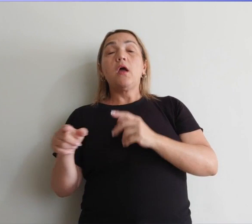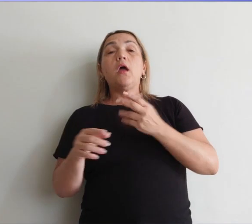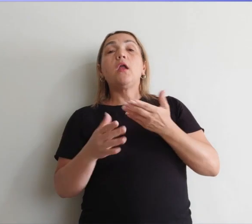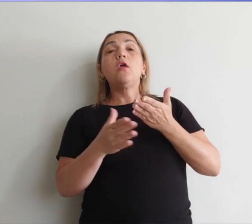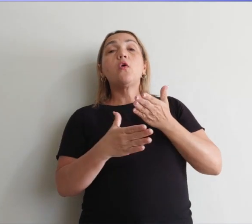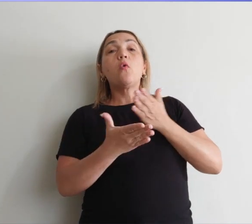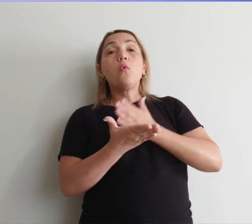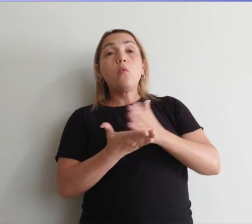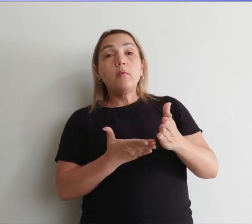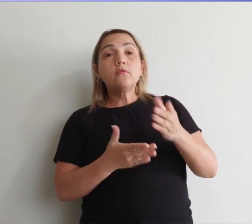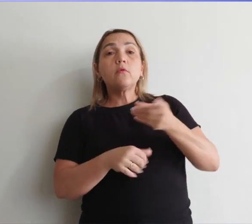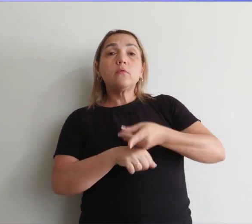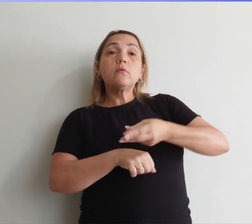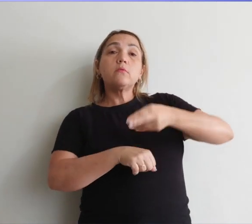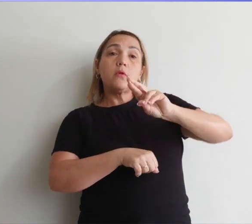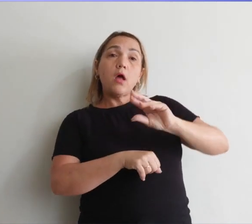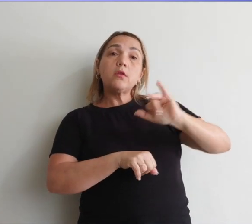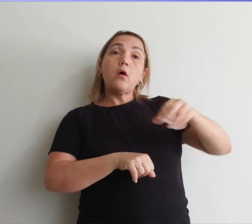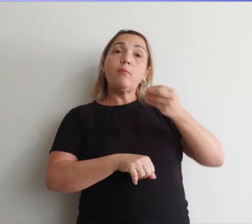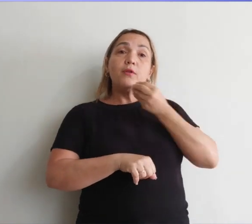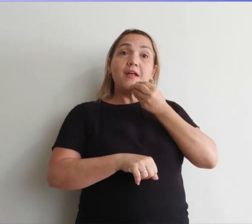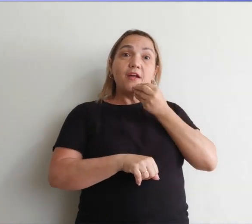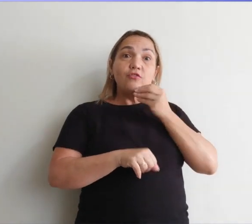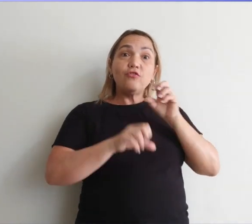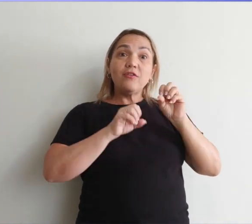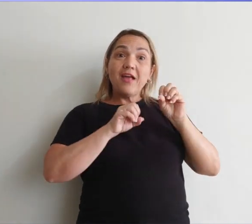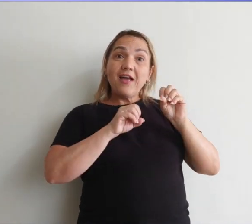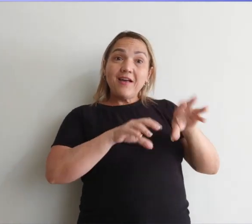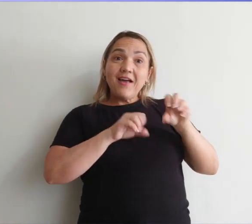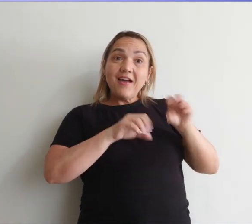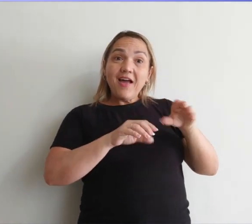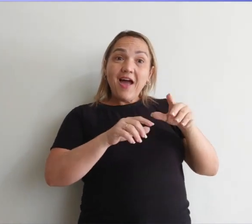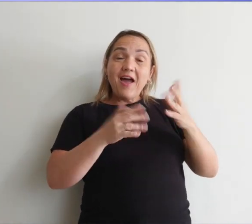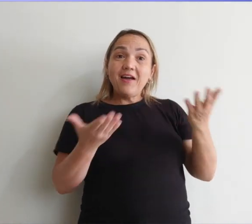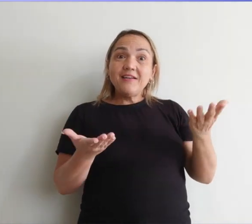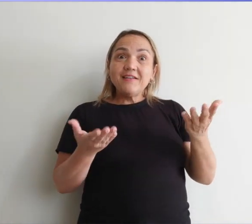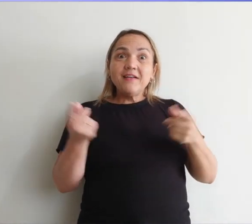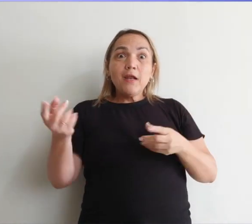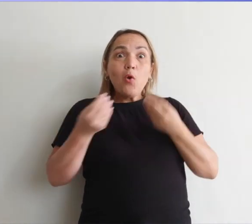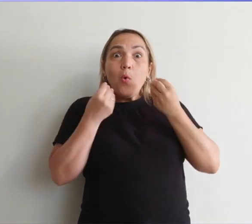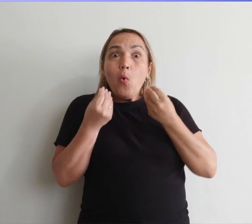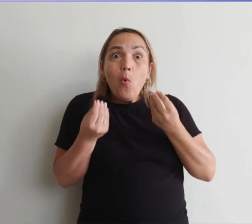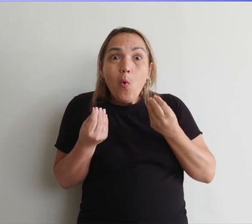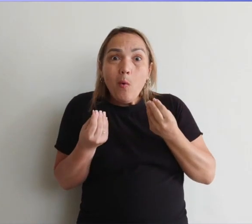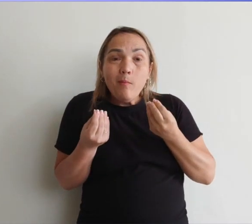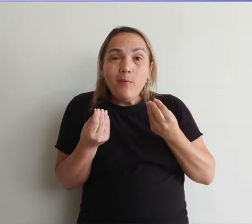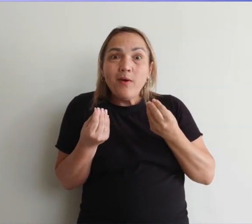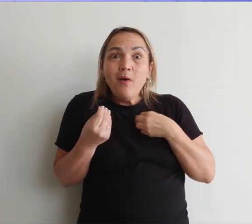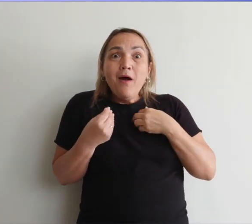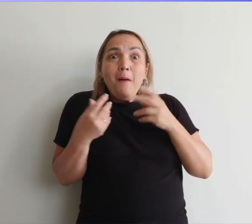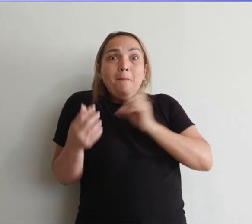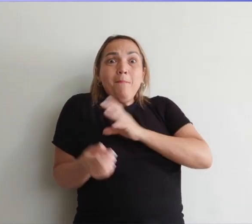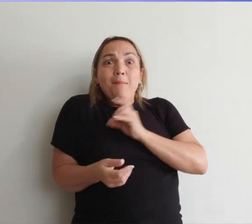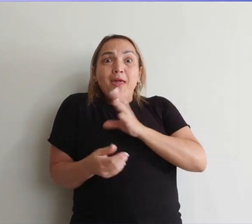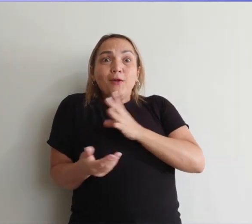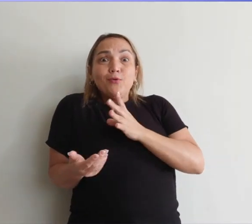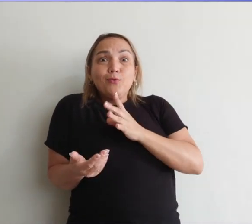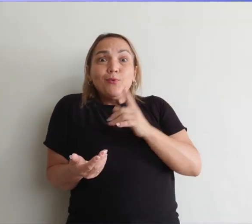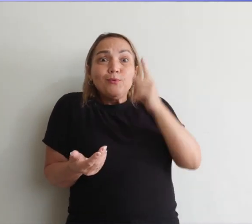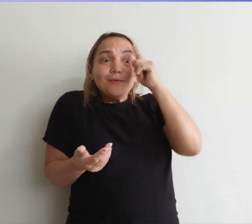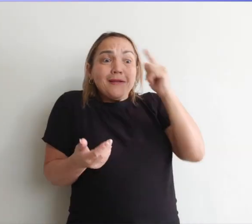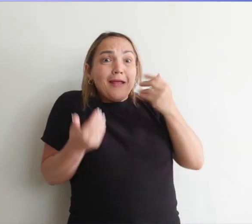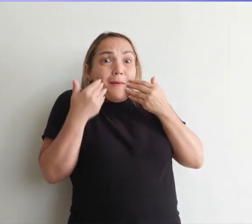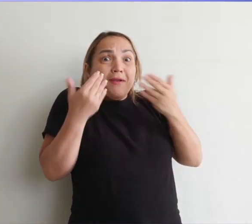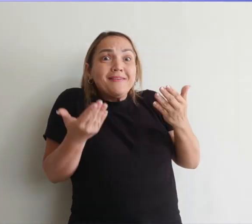tem a oportunidade de dar aula. O pânico, né? Como assim dar aula, que eu não gosto nem de apresentar trabalho? Nunca nem apresentei, sempre fugia.